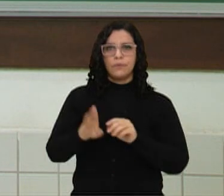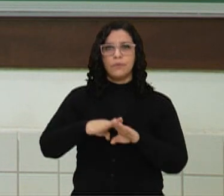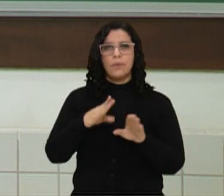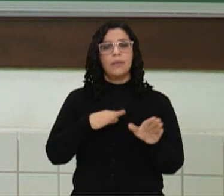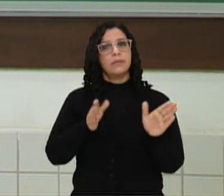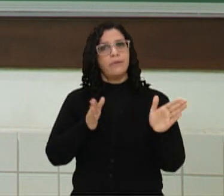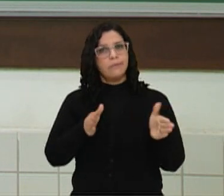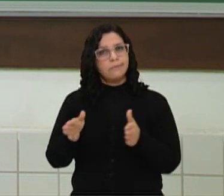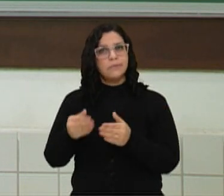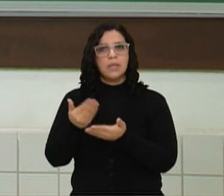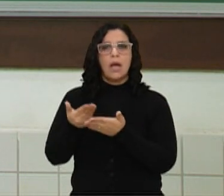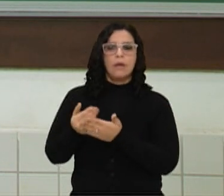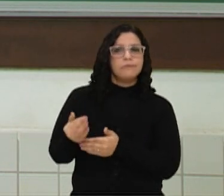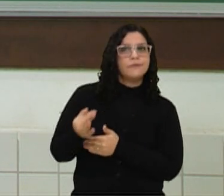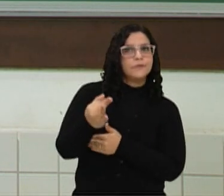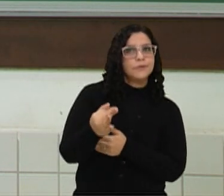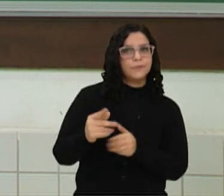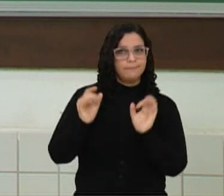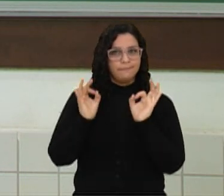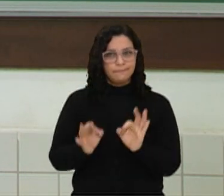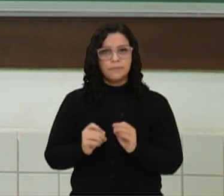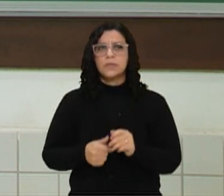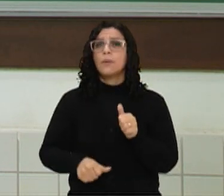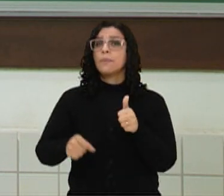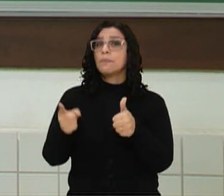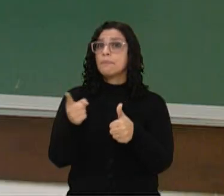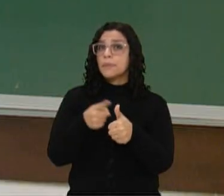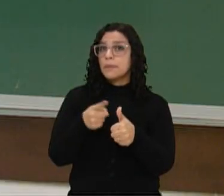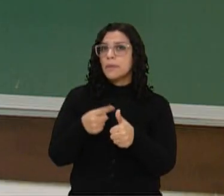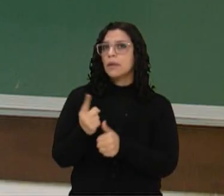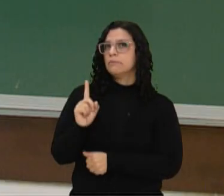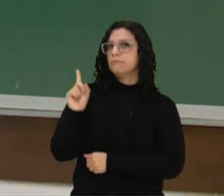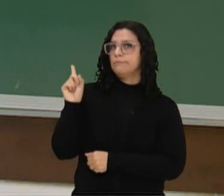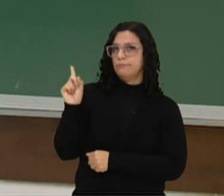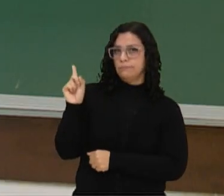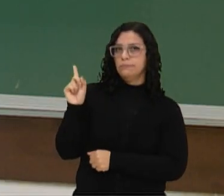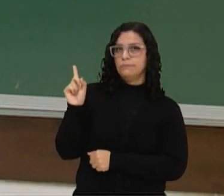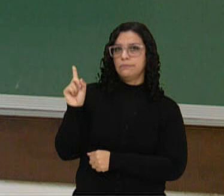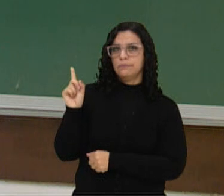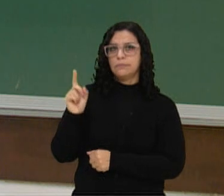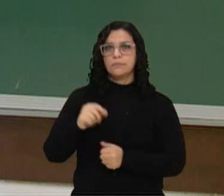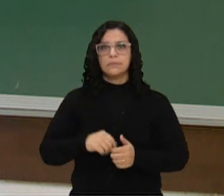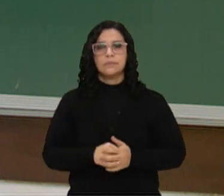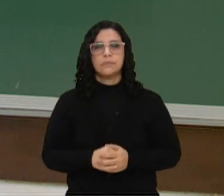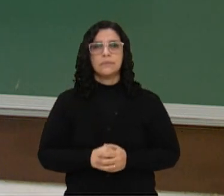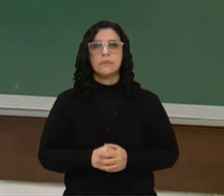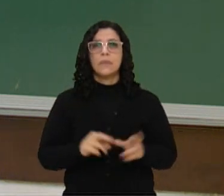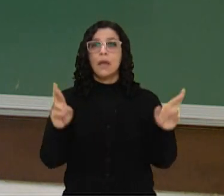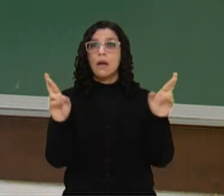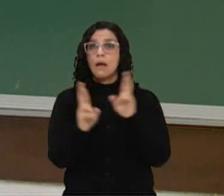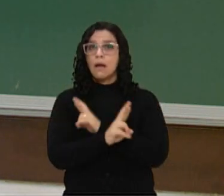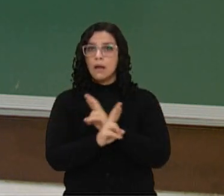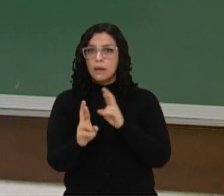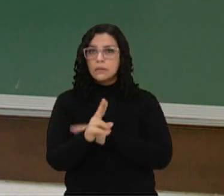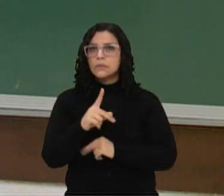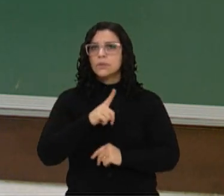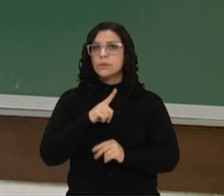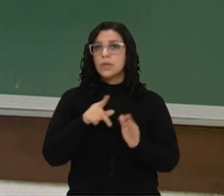conforme passam as aulas, certo? Então a primeira coisa que eu trouxe ali para a gente entender, a relação